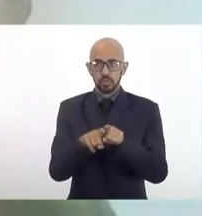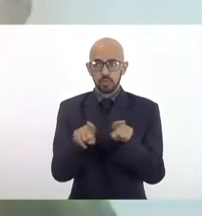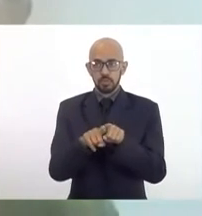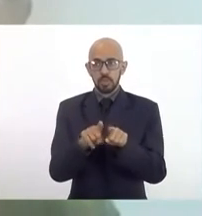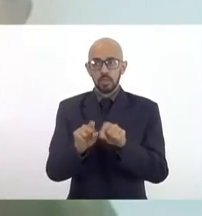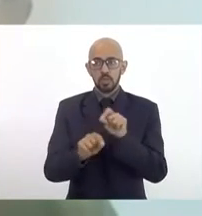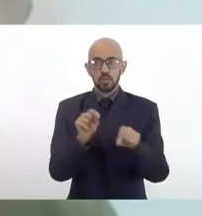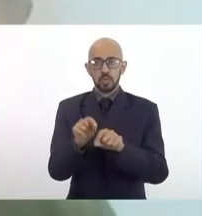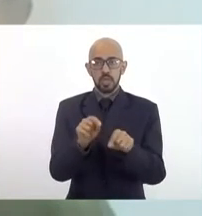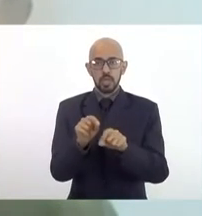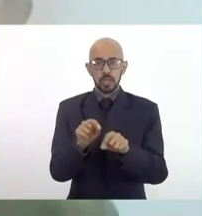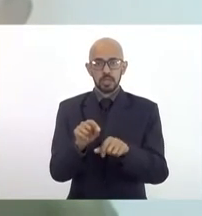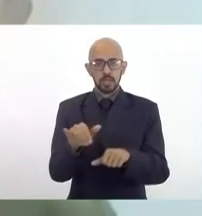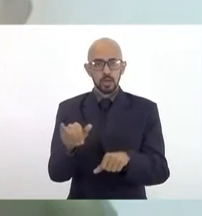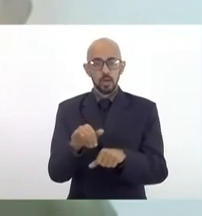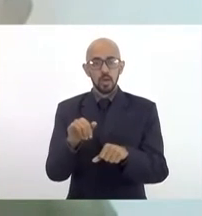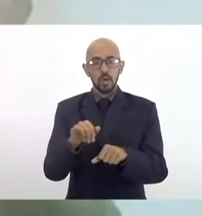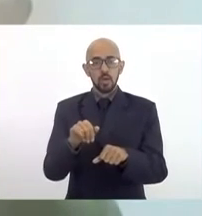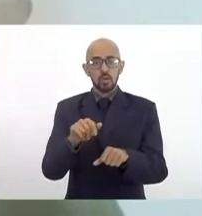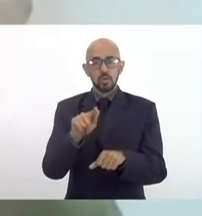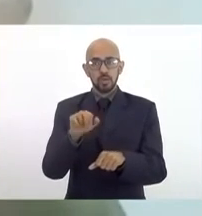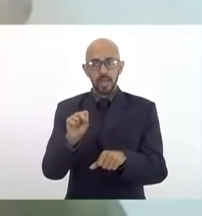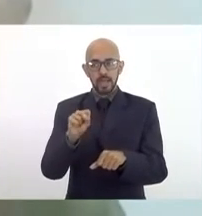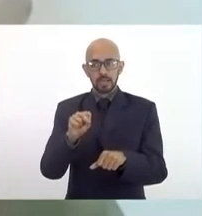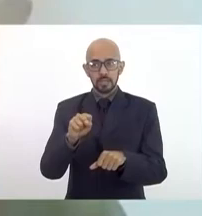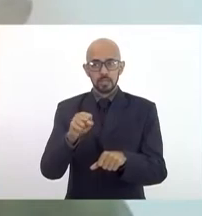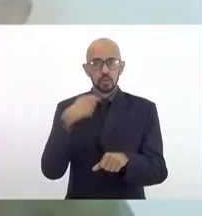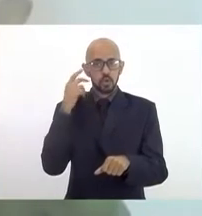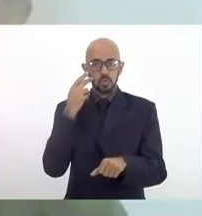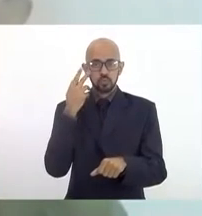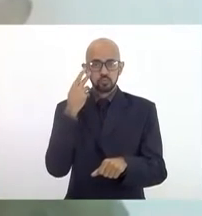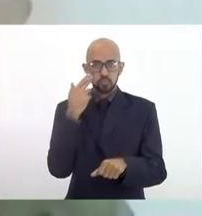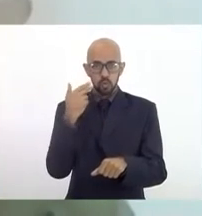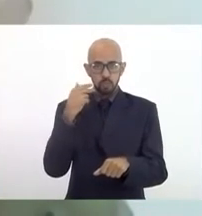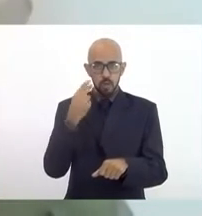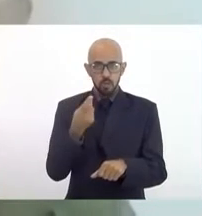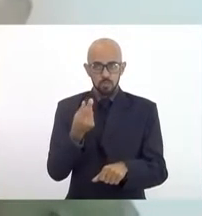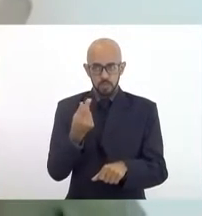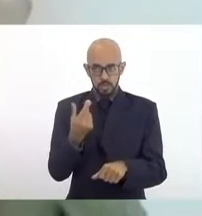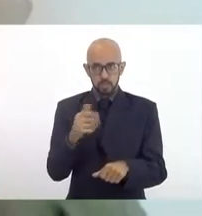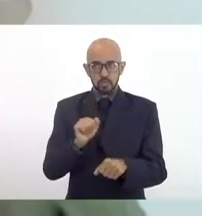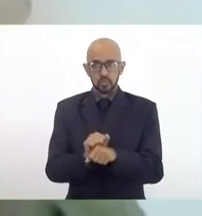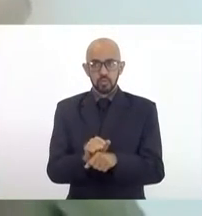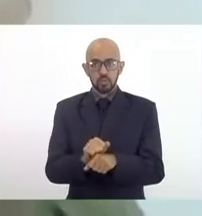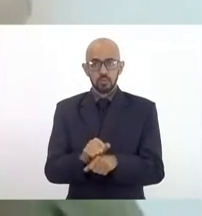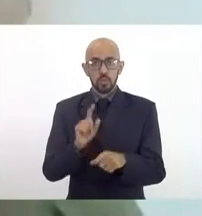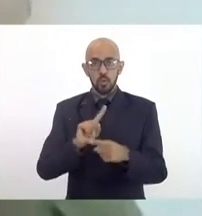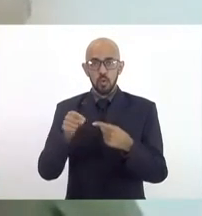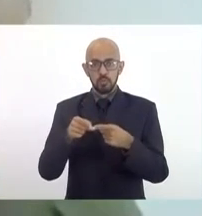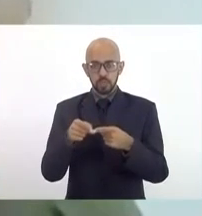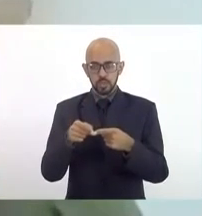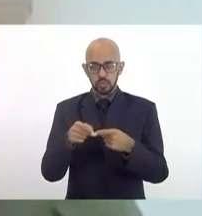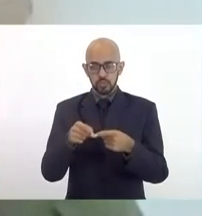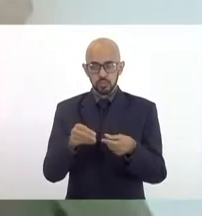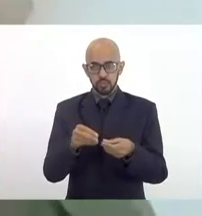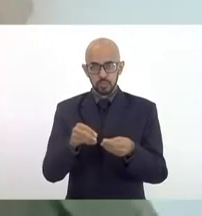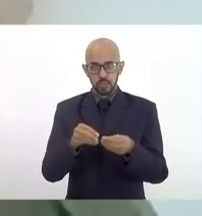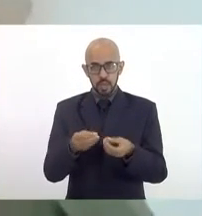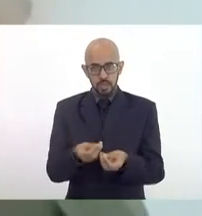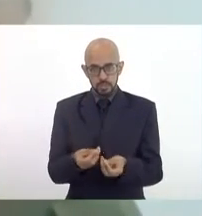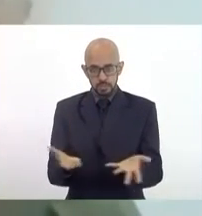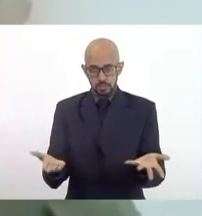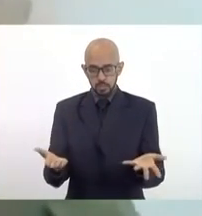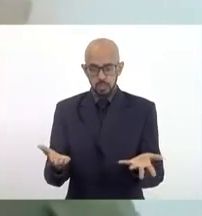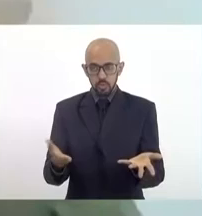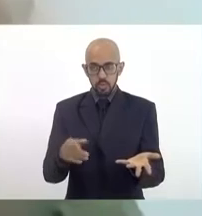universalização do gás, né? Se não fosse assim, o único motivo, objetivo até de uma distribuidora é a universalização do gás. Então, os